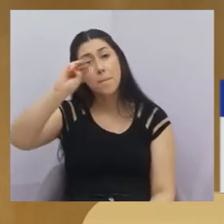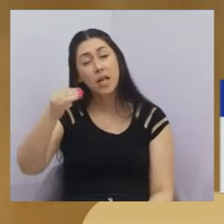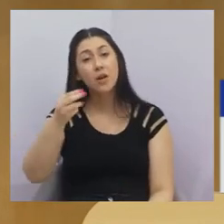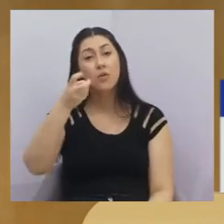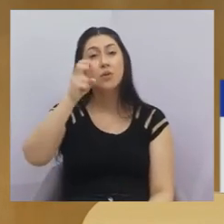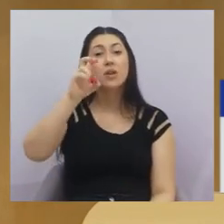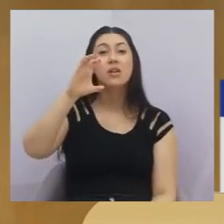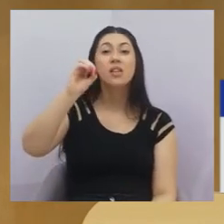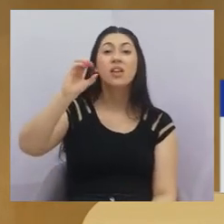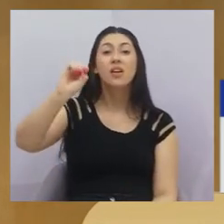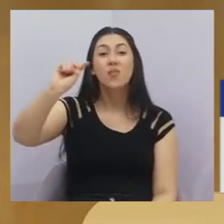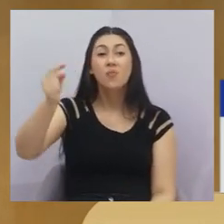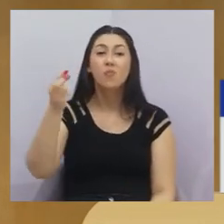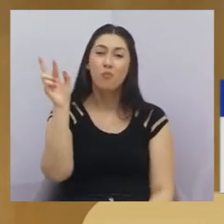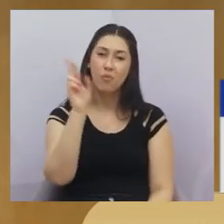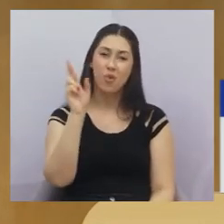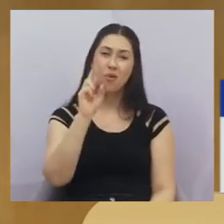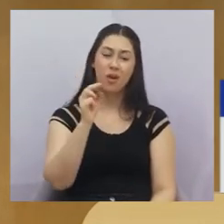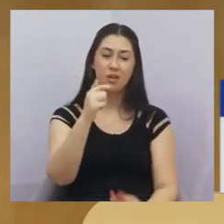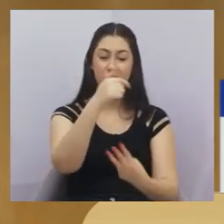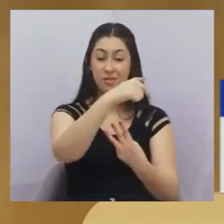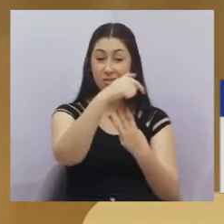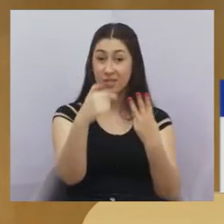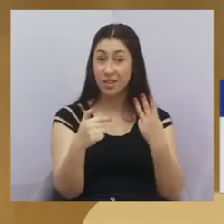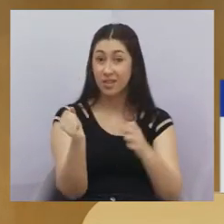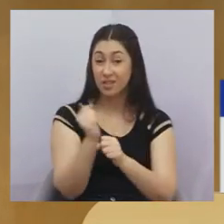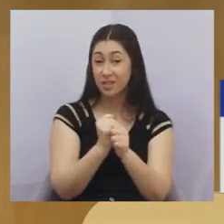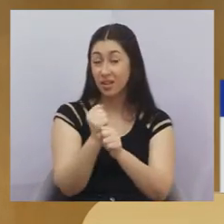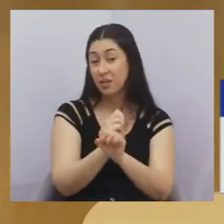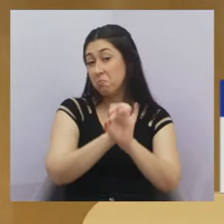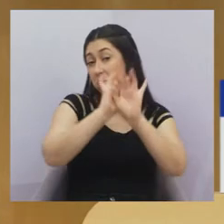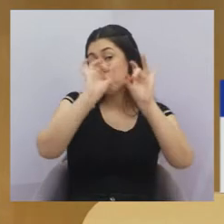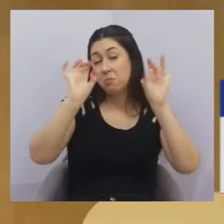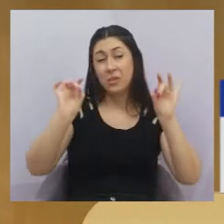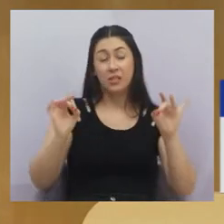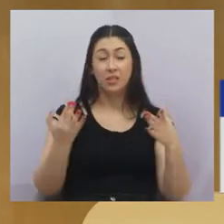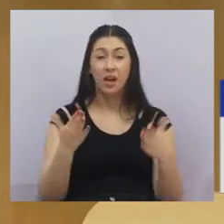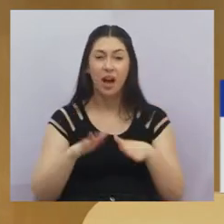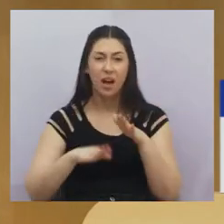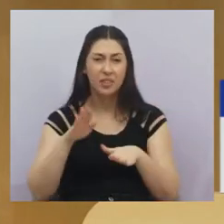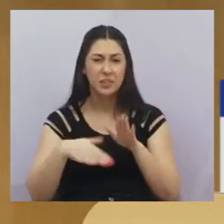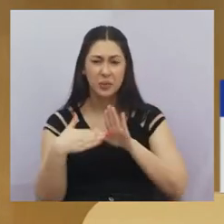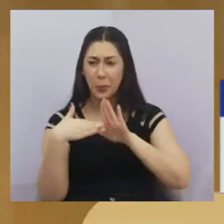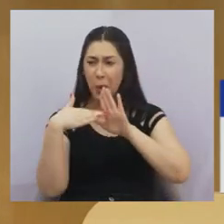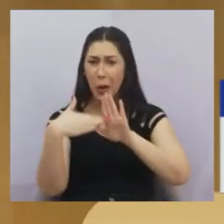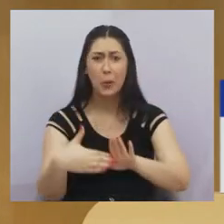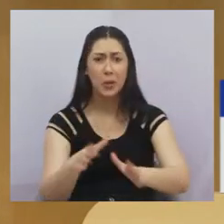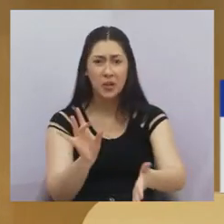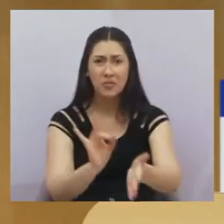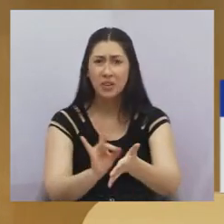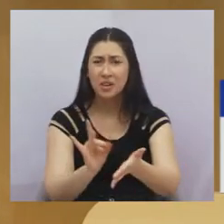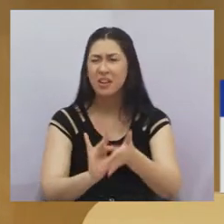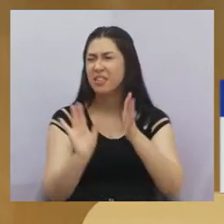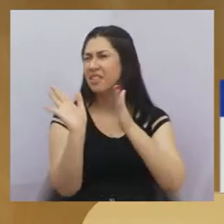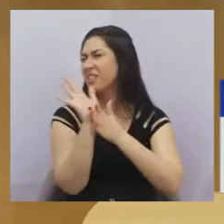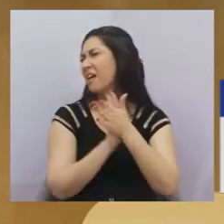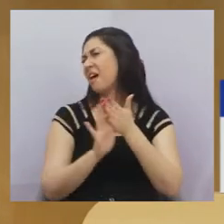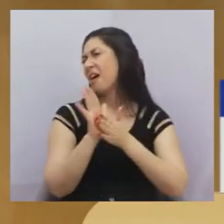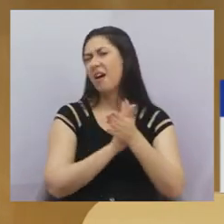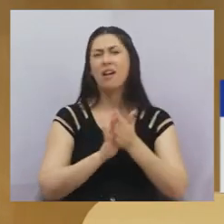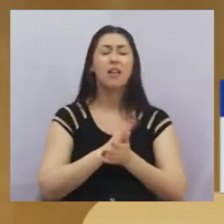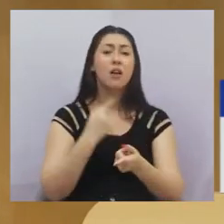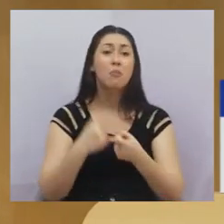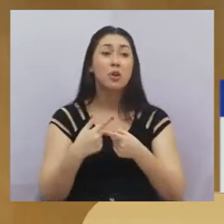R$1.500.000 aos cofres públicos nos 3 anos, extraordinário, talvez não traga nenhum benefício direto para a população, porque não